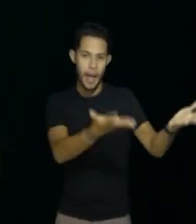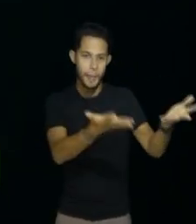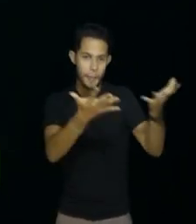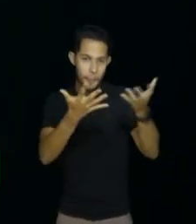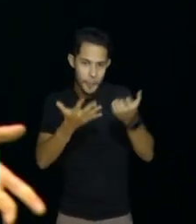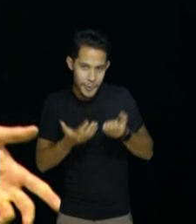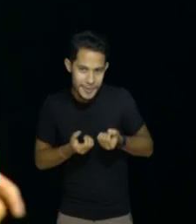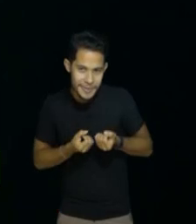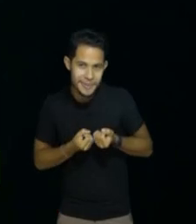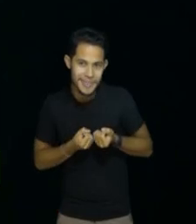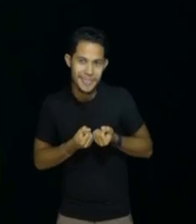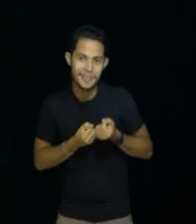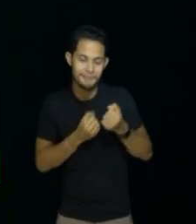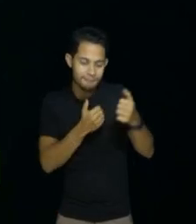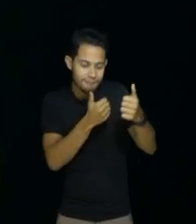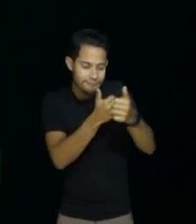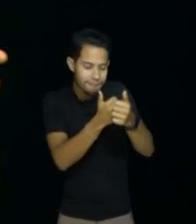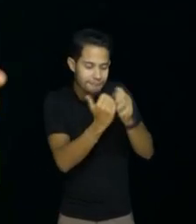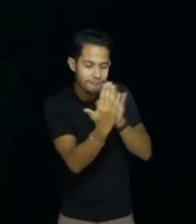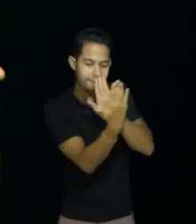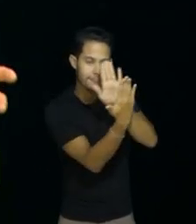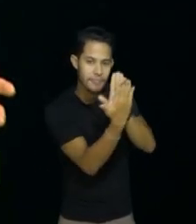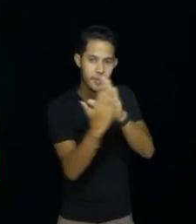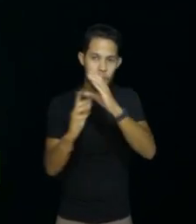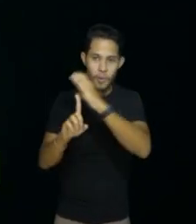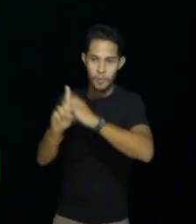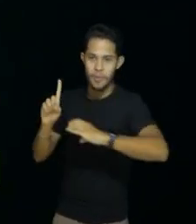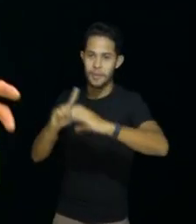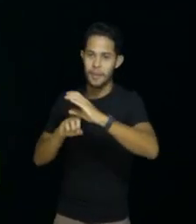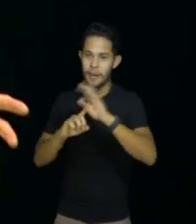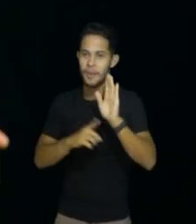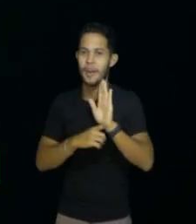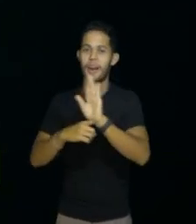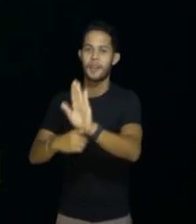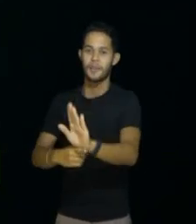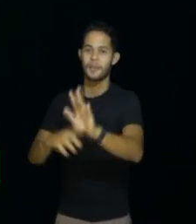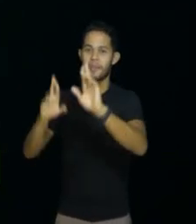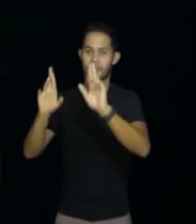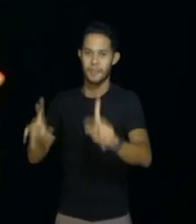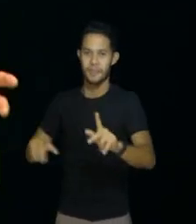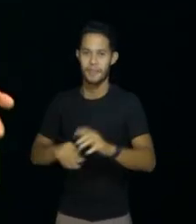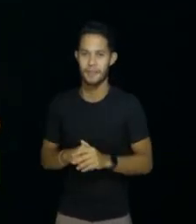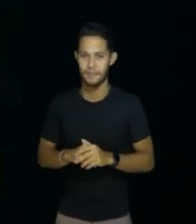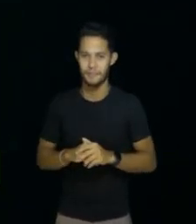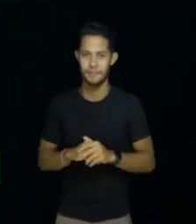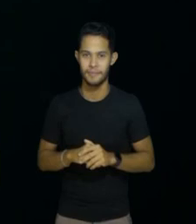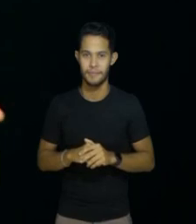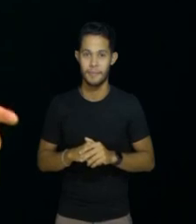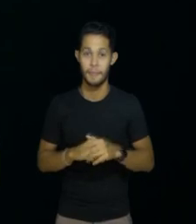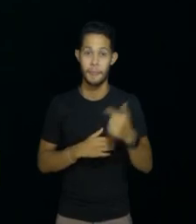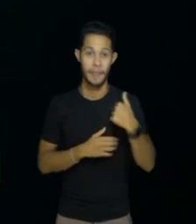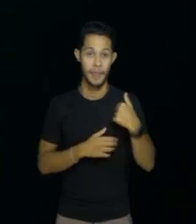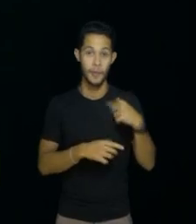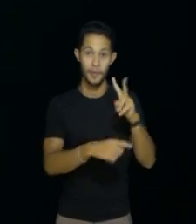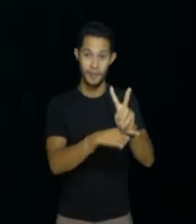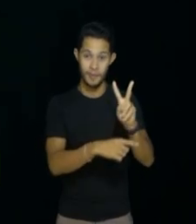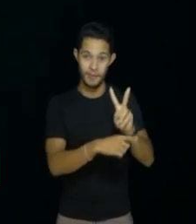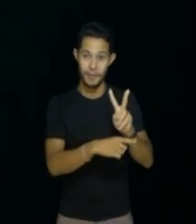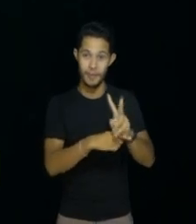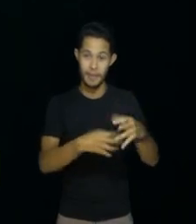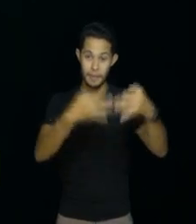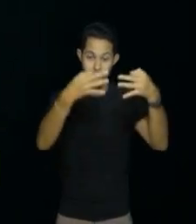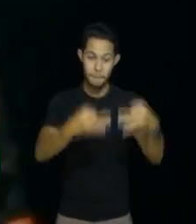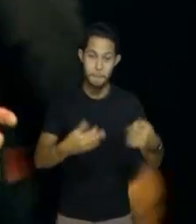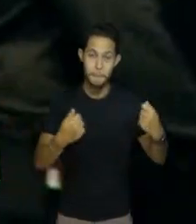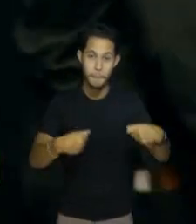faz toda a diferença. Sempre digo que um deputado é um advogado de defesa das causas de interesse público. E para defender bem, a gente precisa conhecer